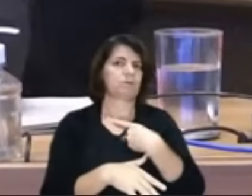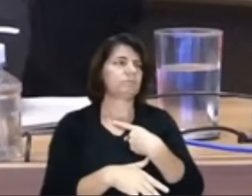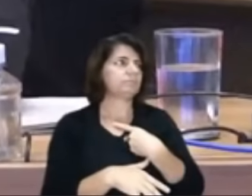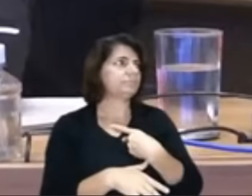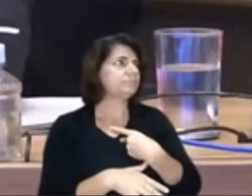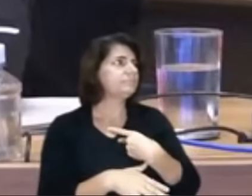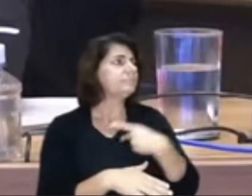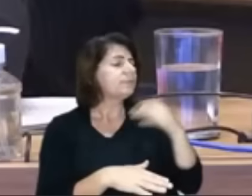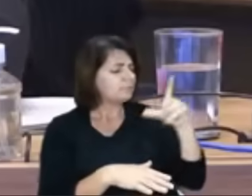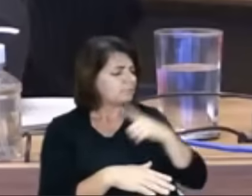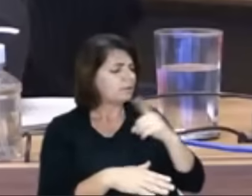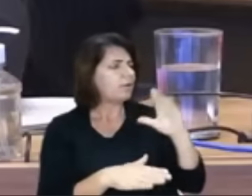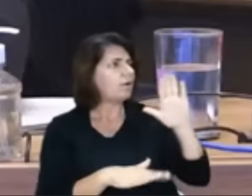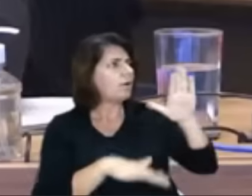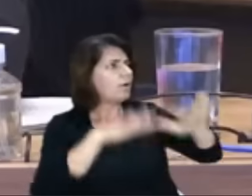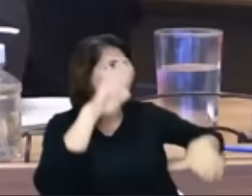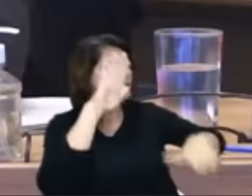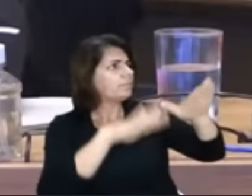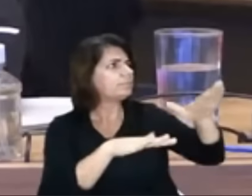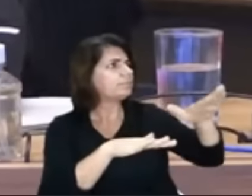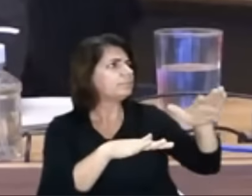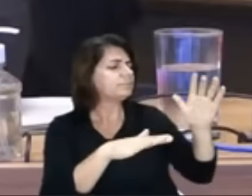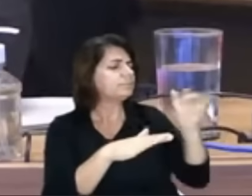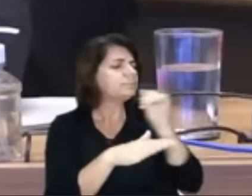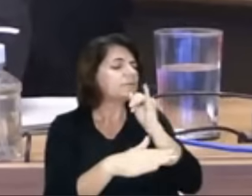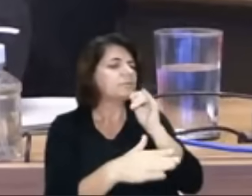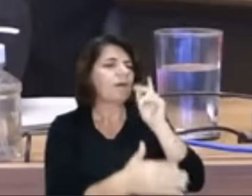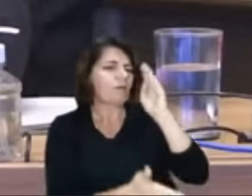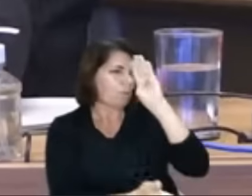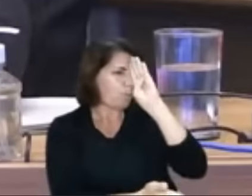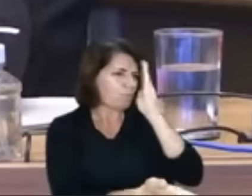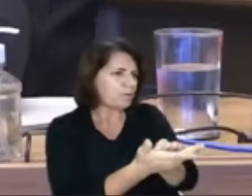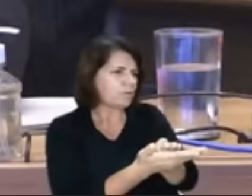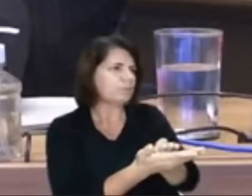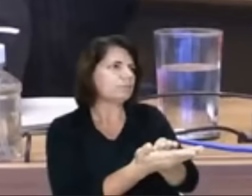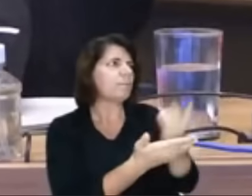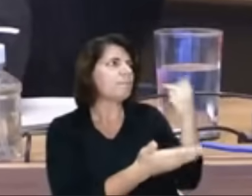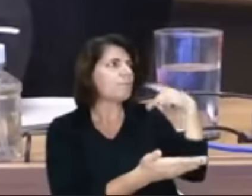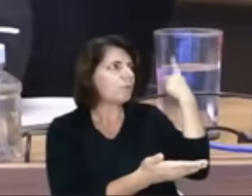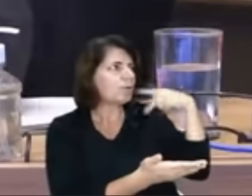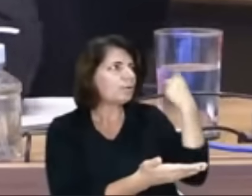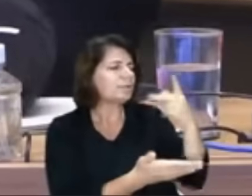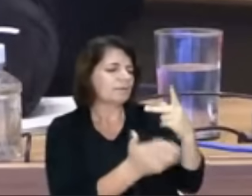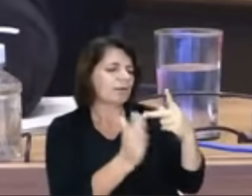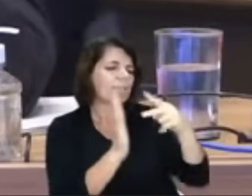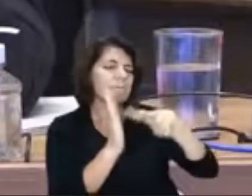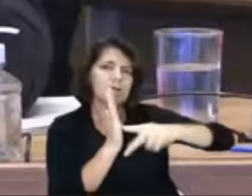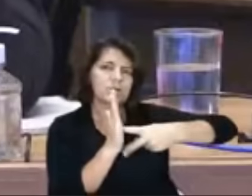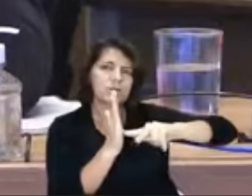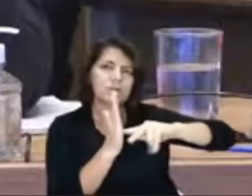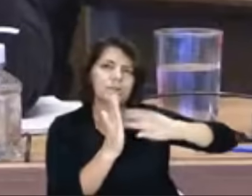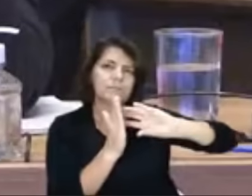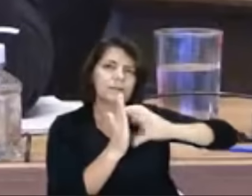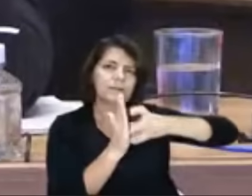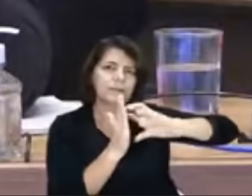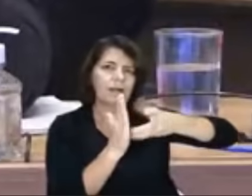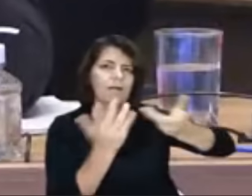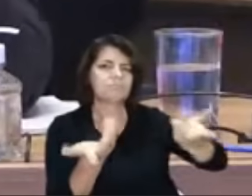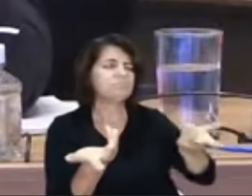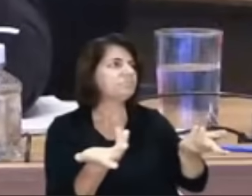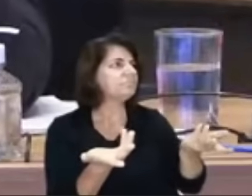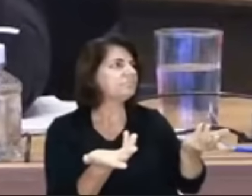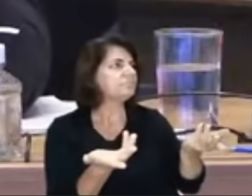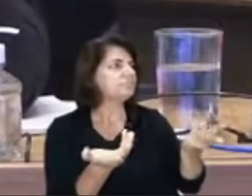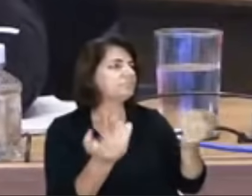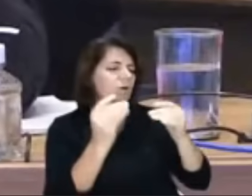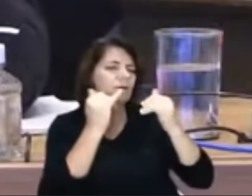eh a gente pergunta sobre convicções políticas porque inclusive na denúncia sempre que a gente faz uma uma denúncia e